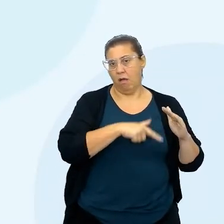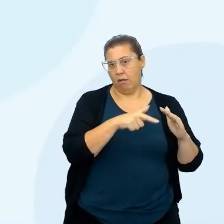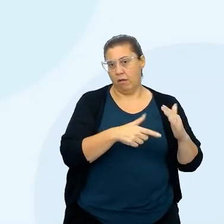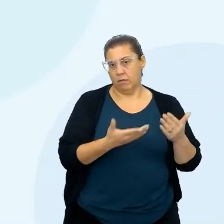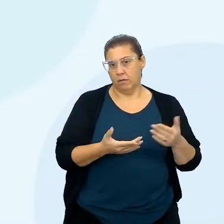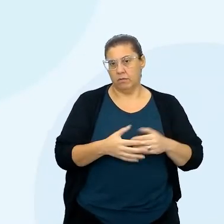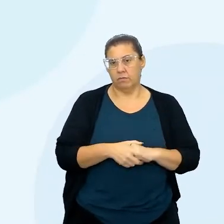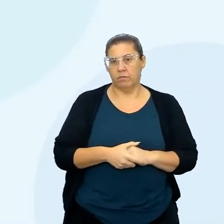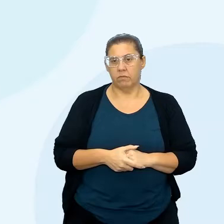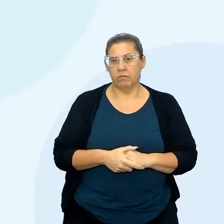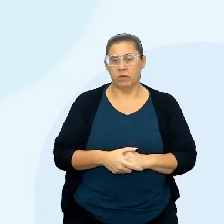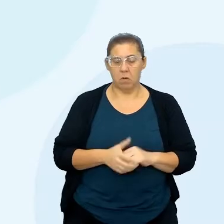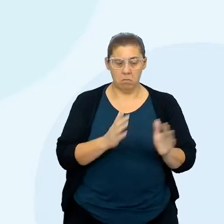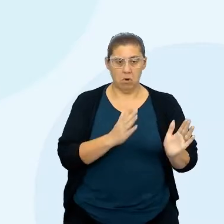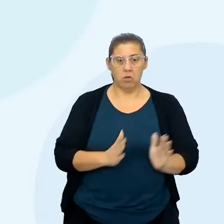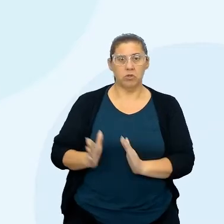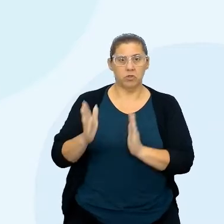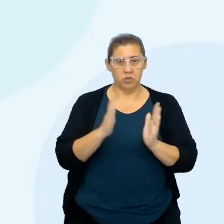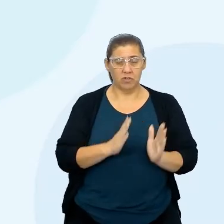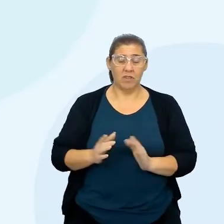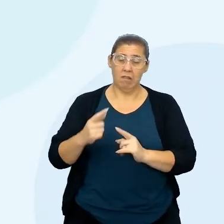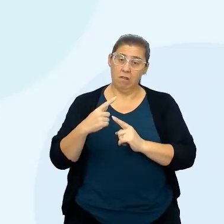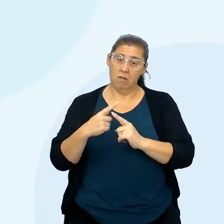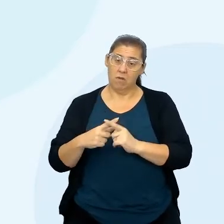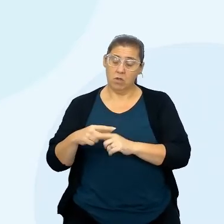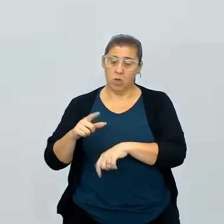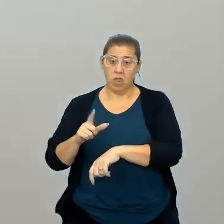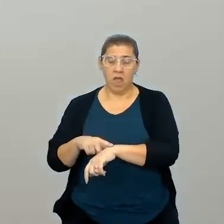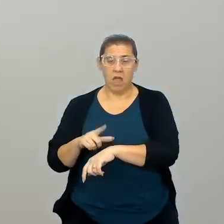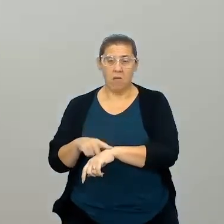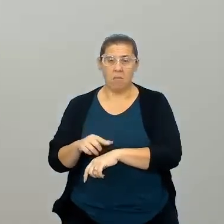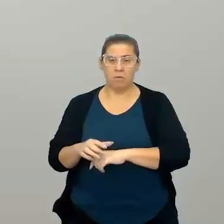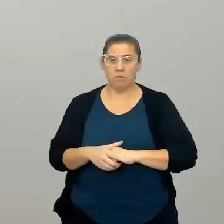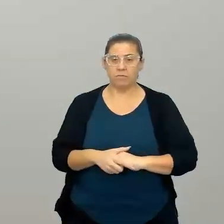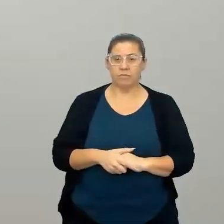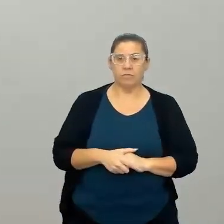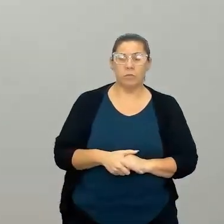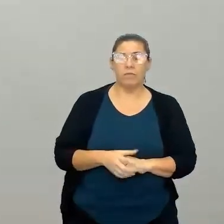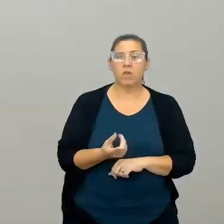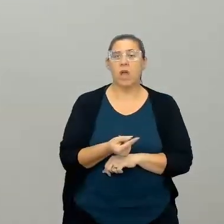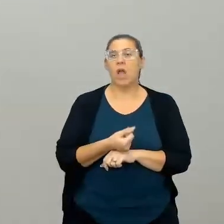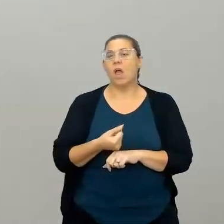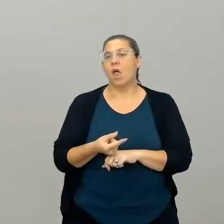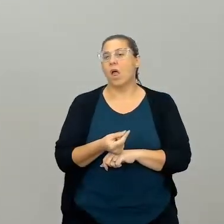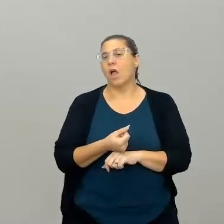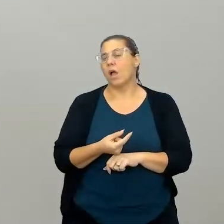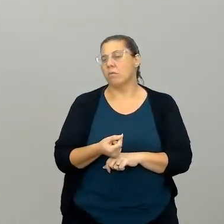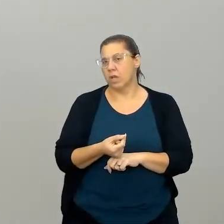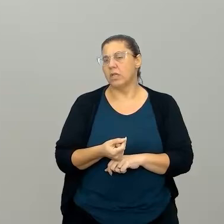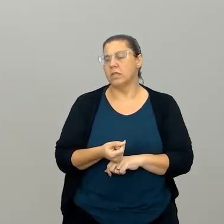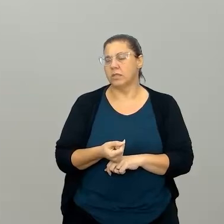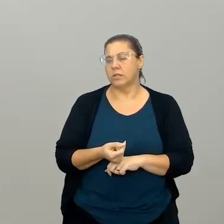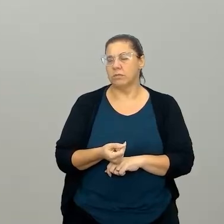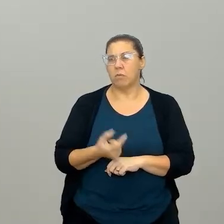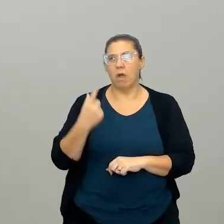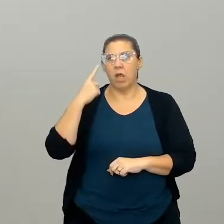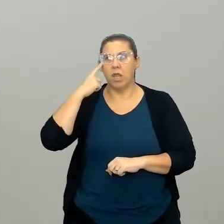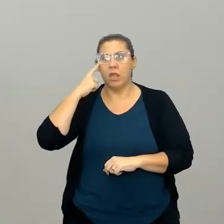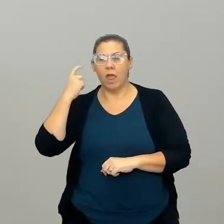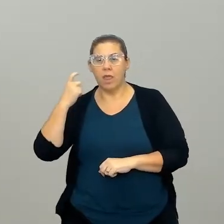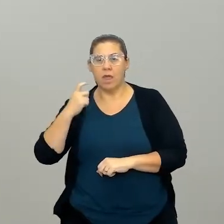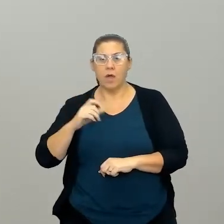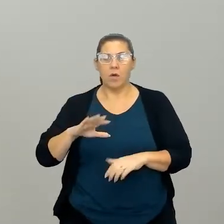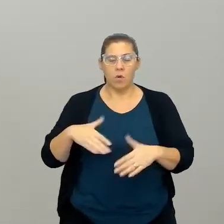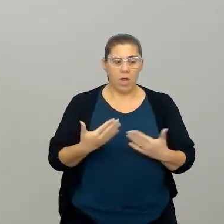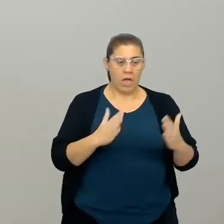lá. produtividade versus tempo. Vem para mim. O capitalismo ele foi engendrado na ideia de que quanto